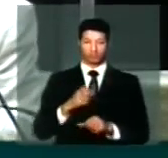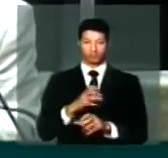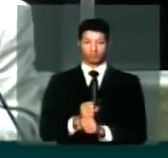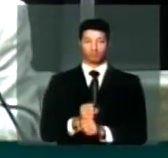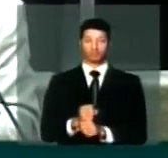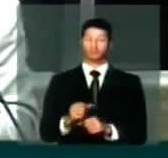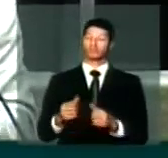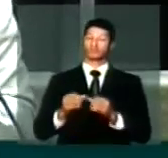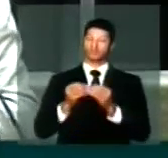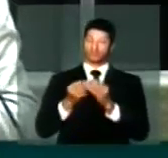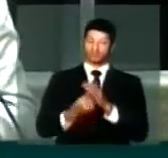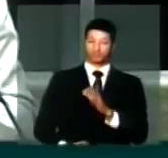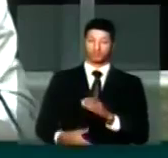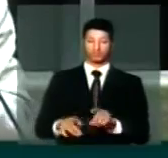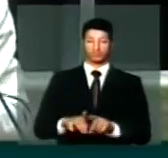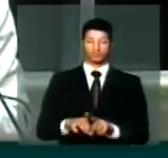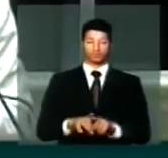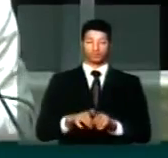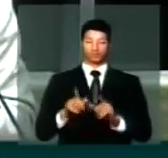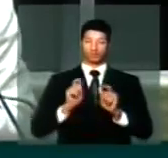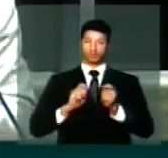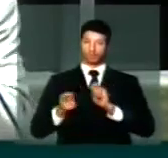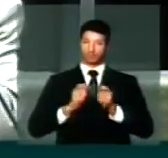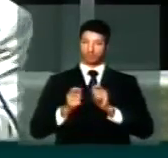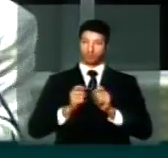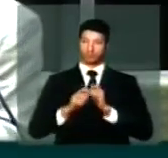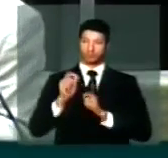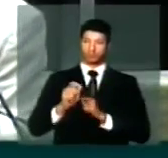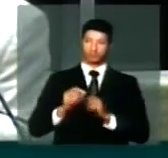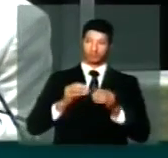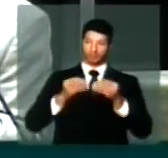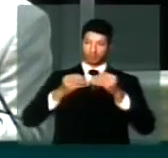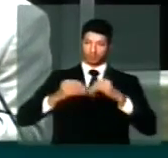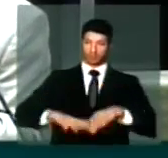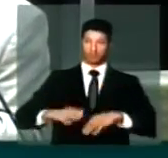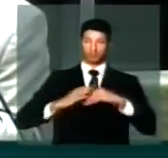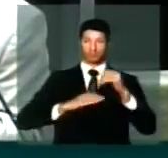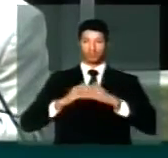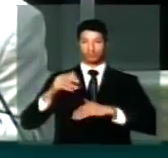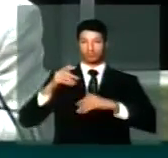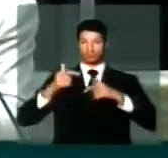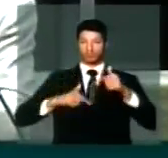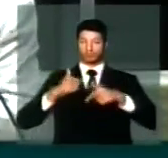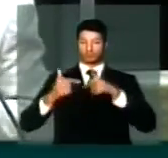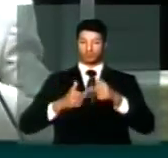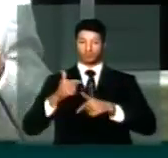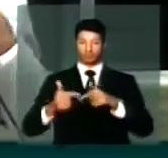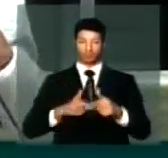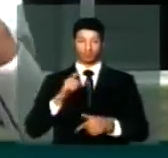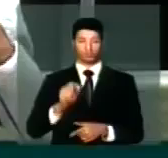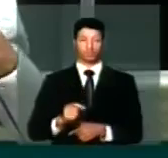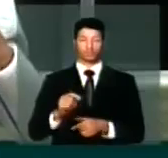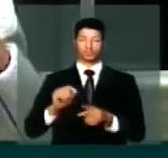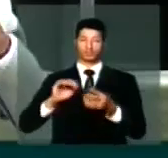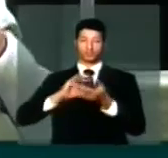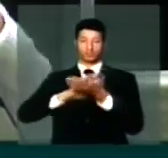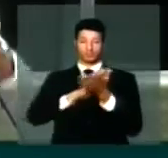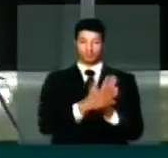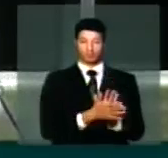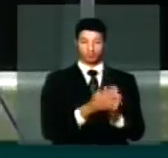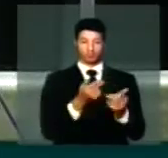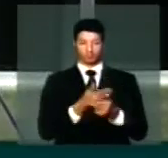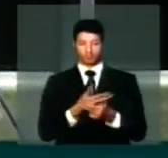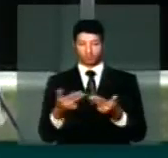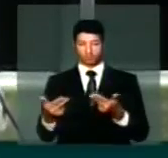pela crise e por situações econômicas que afetam sobretudo os trabalhadores e que